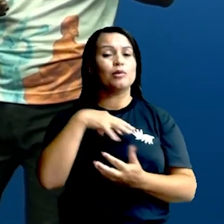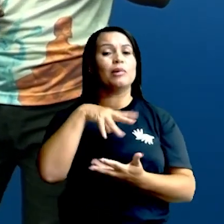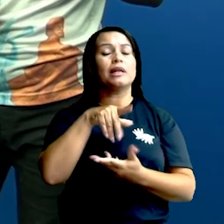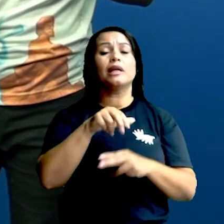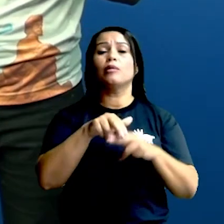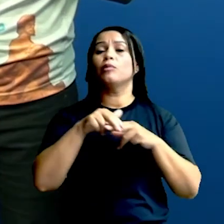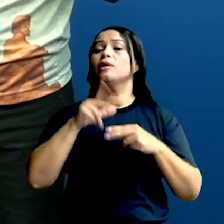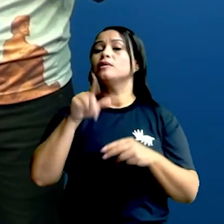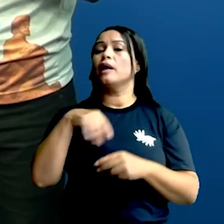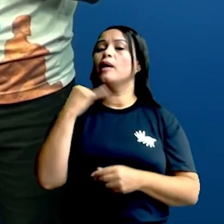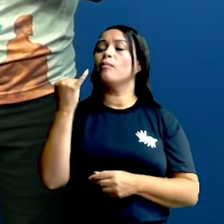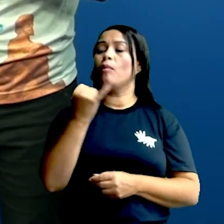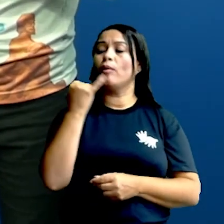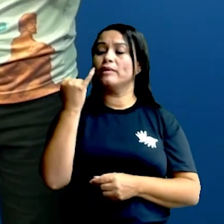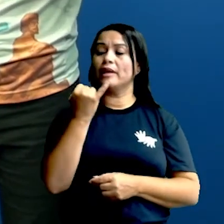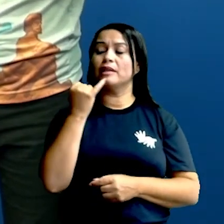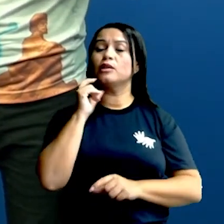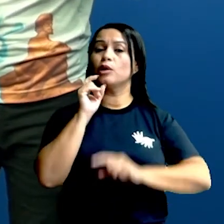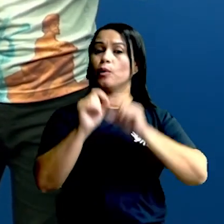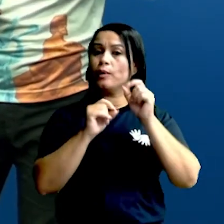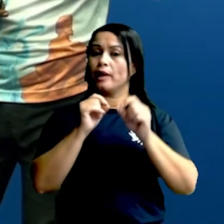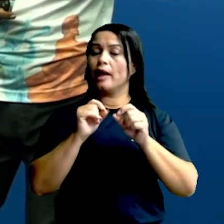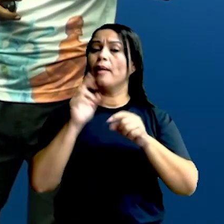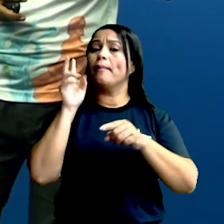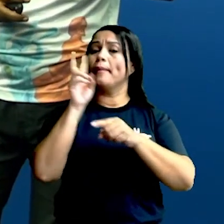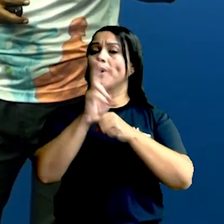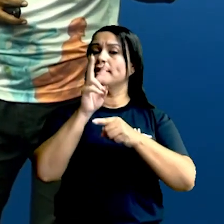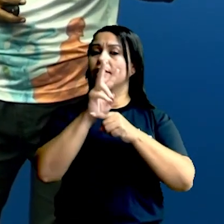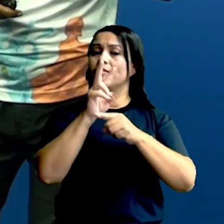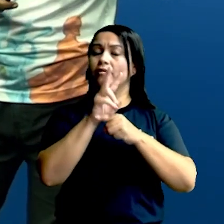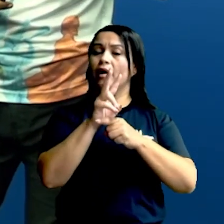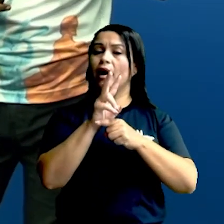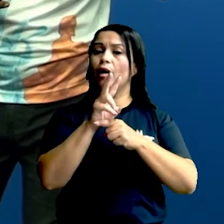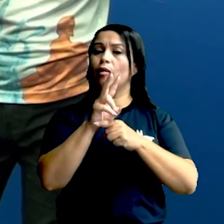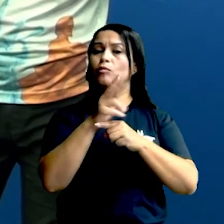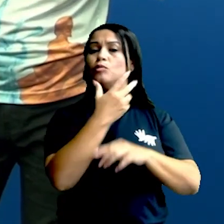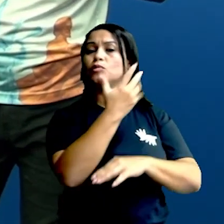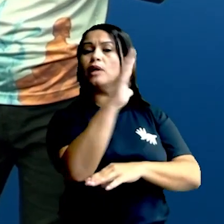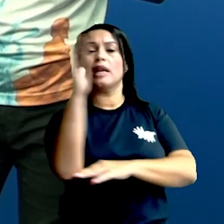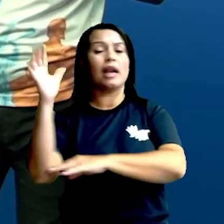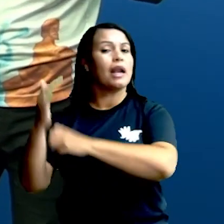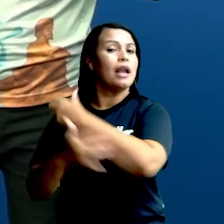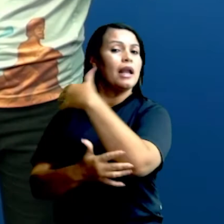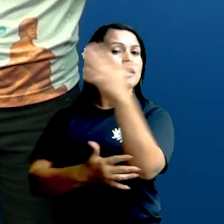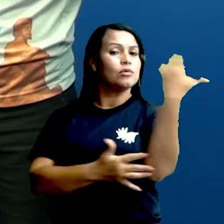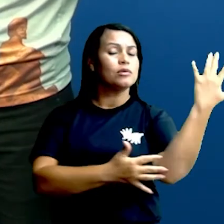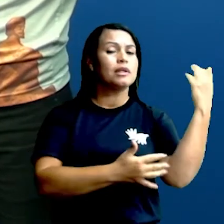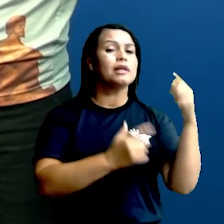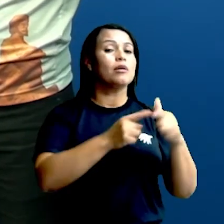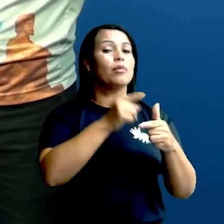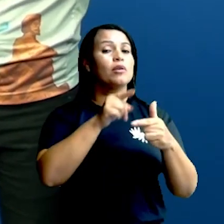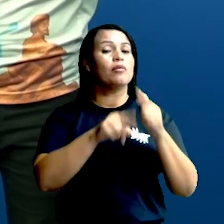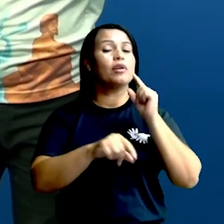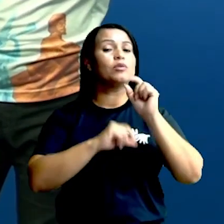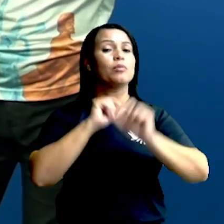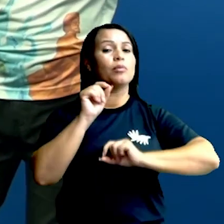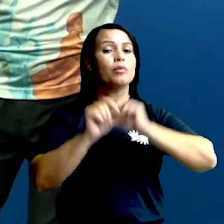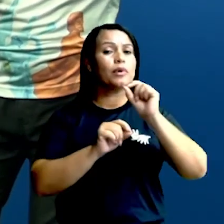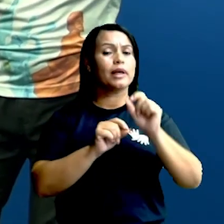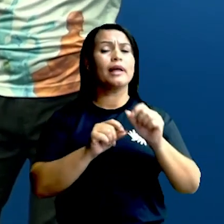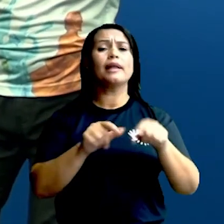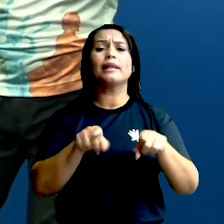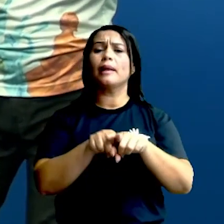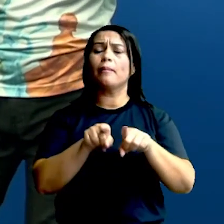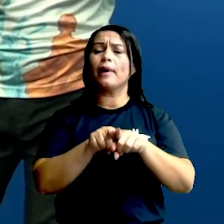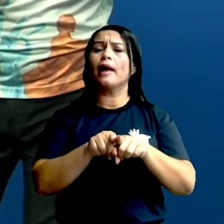é importante nesse ponto em preservarmos o meio ambiente, mais uma vez, como já sabemos, devido também por